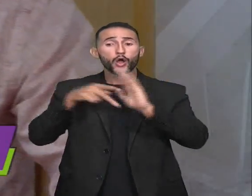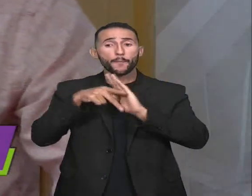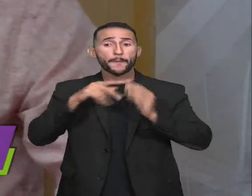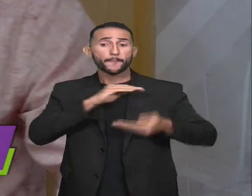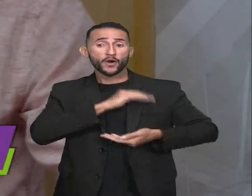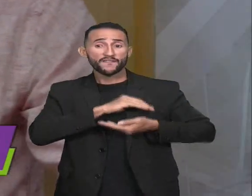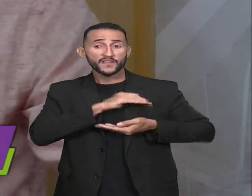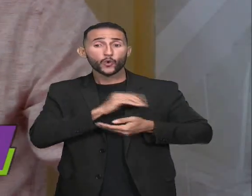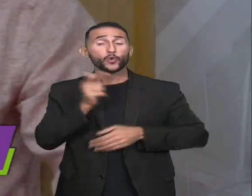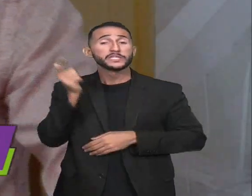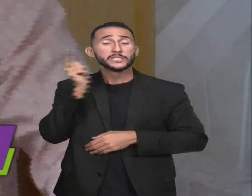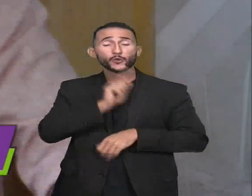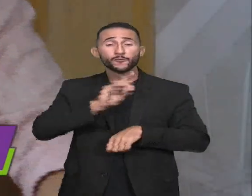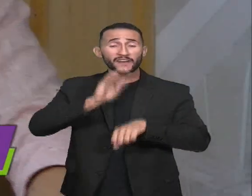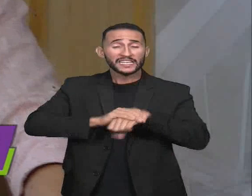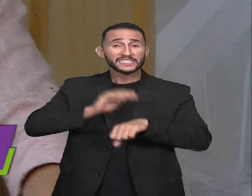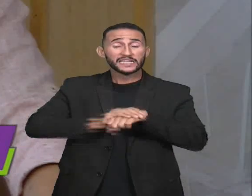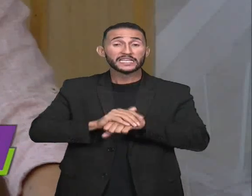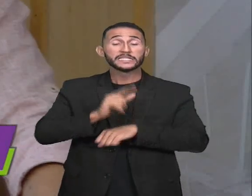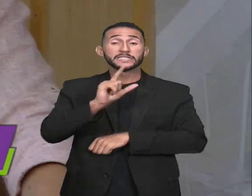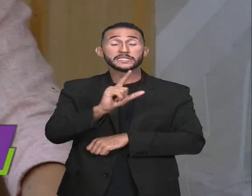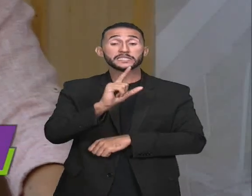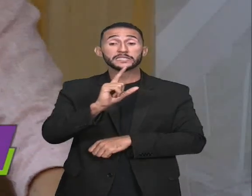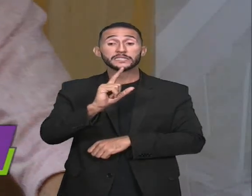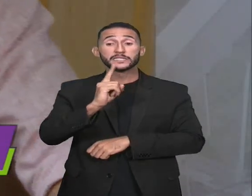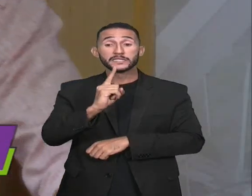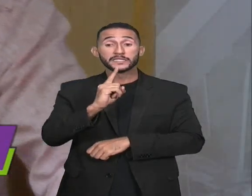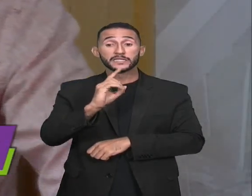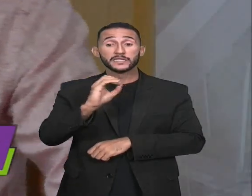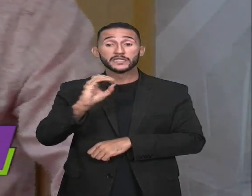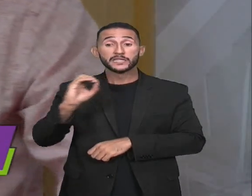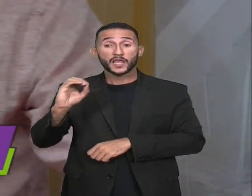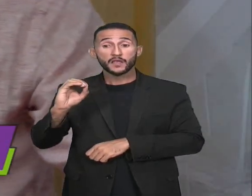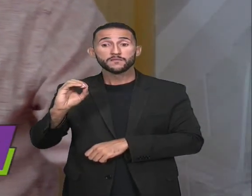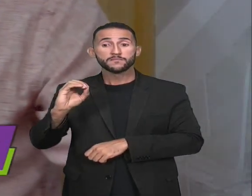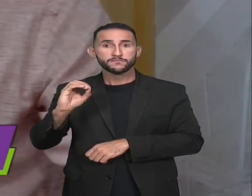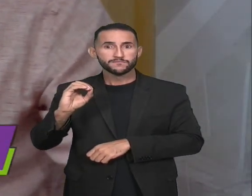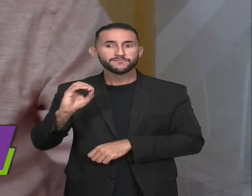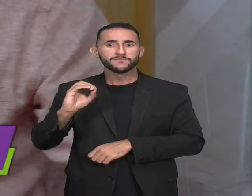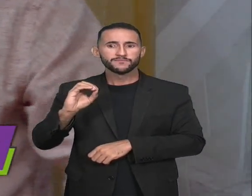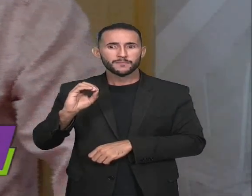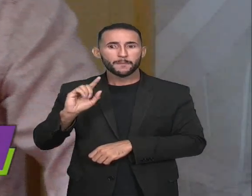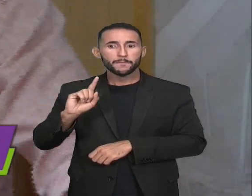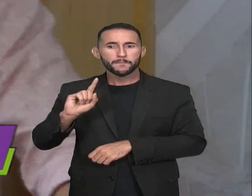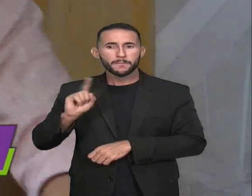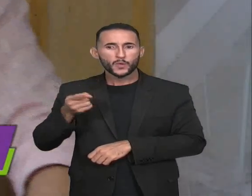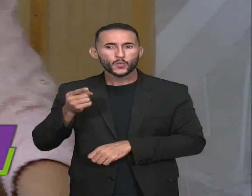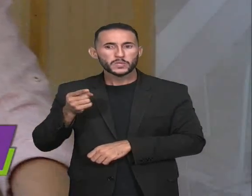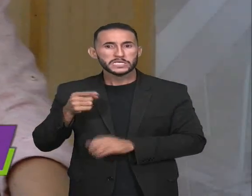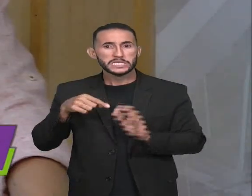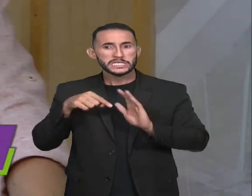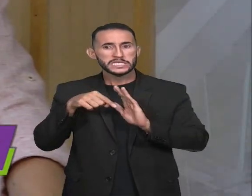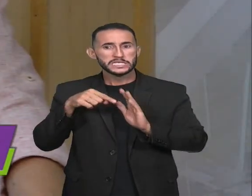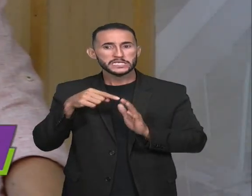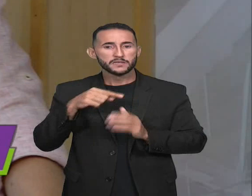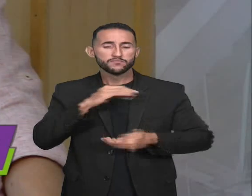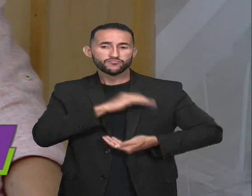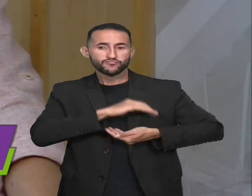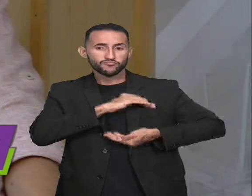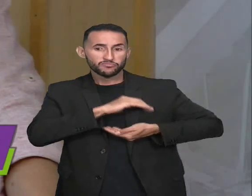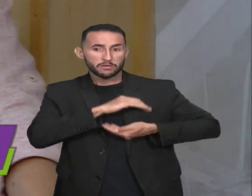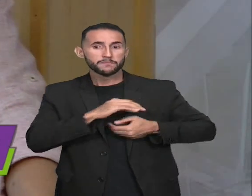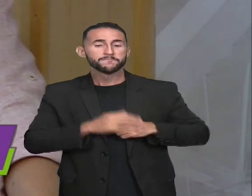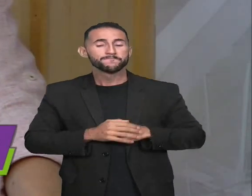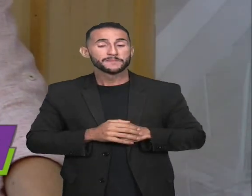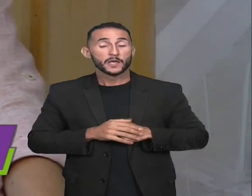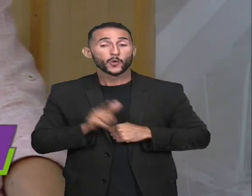semana Nobre vereadora pastora Cristiane e que fez a diferença e faz a diferença pra nossa população e para nossas mulheres